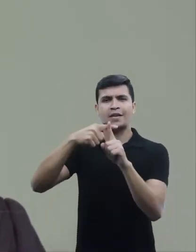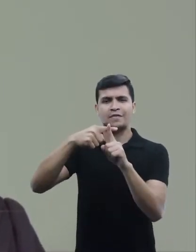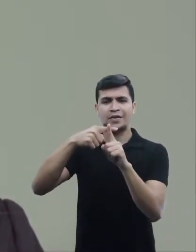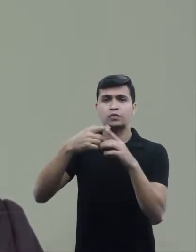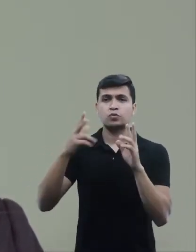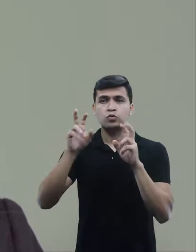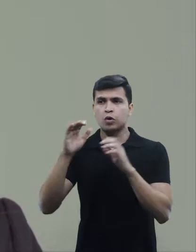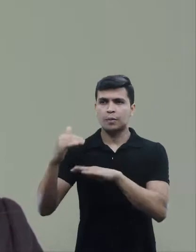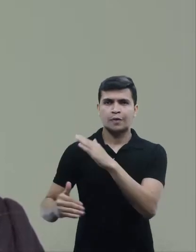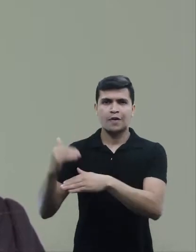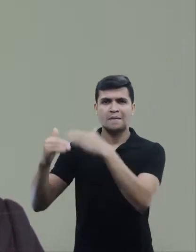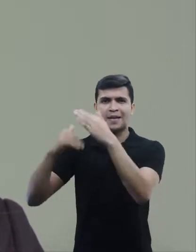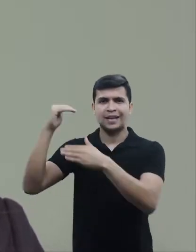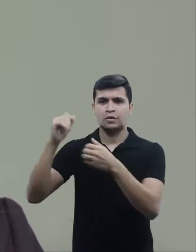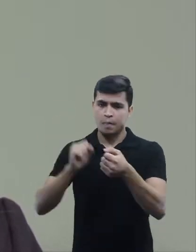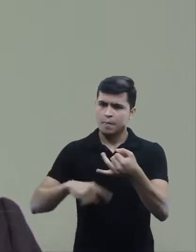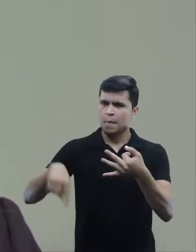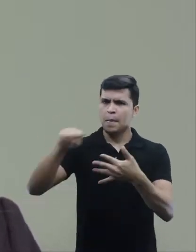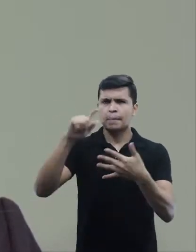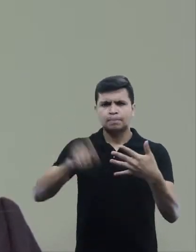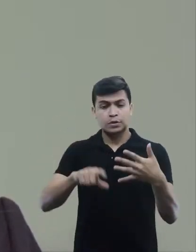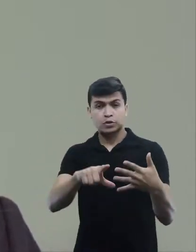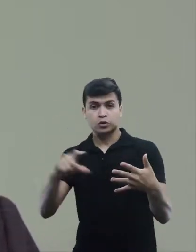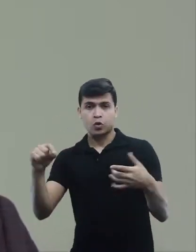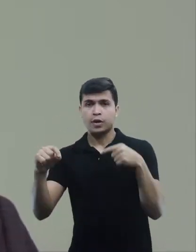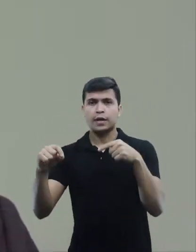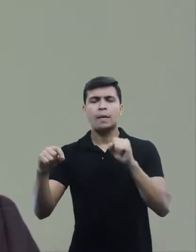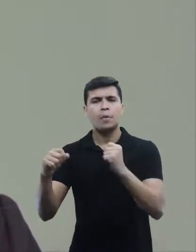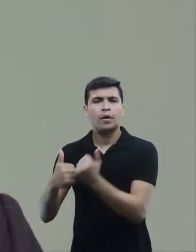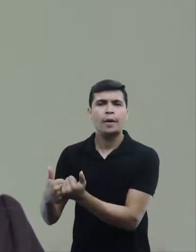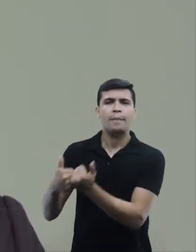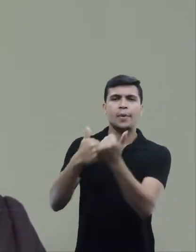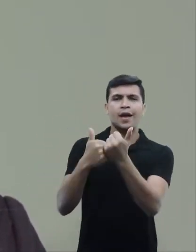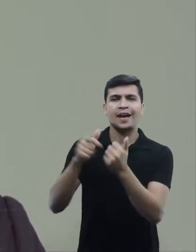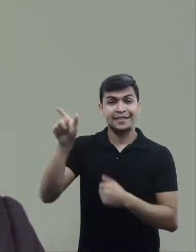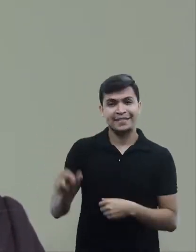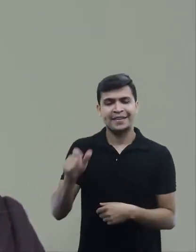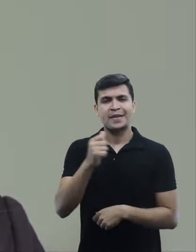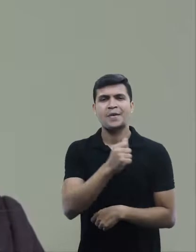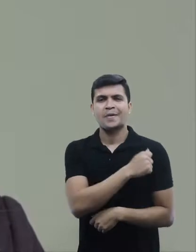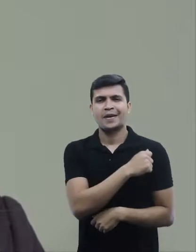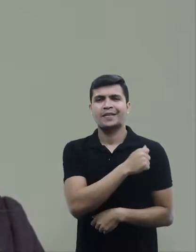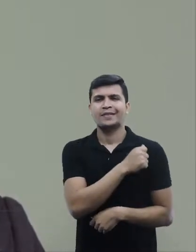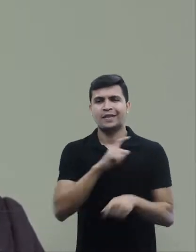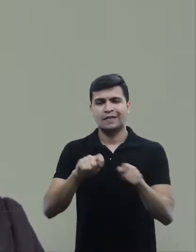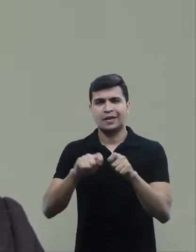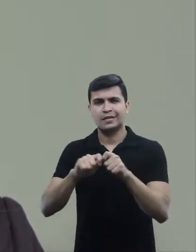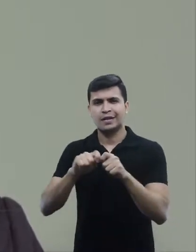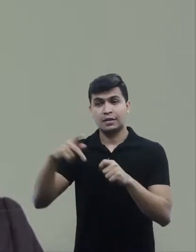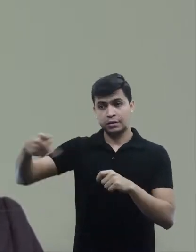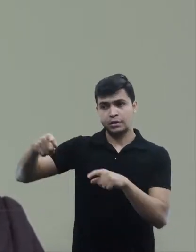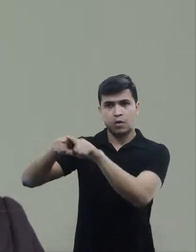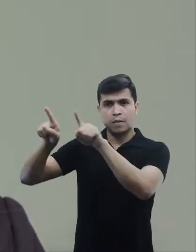benefícios oriundos do desenvolvimento de determinadas competências escolhidas podem apoiar o estudante no cumprimento